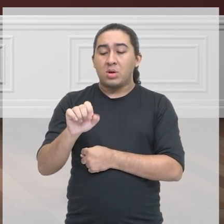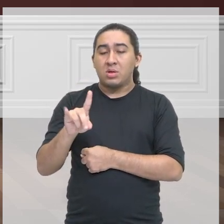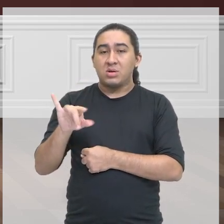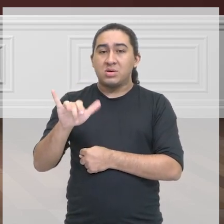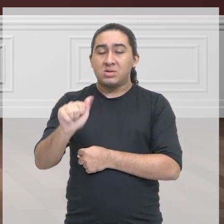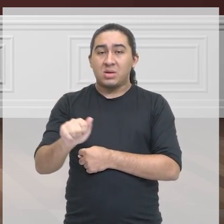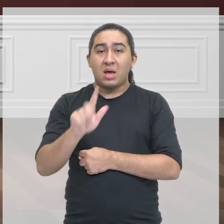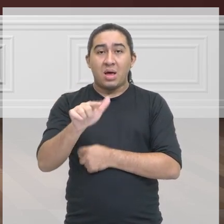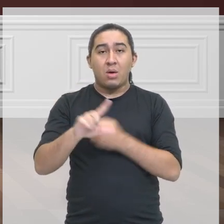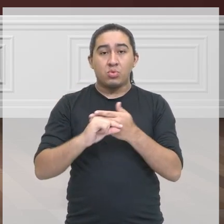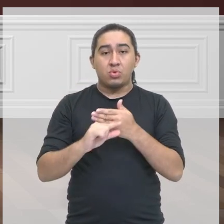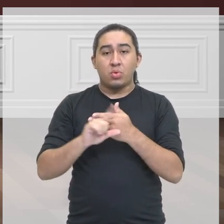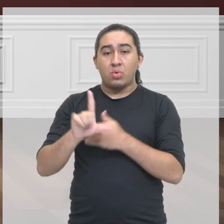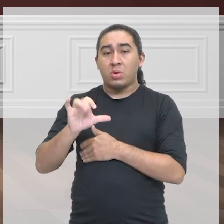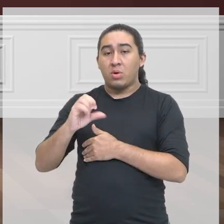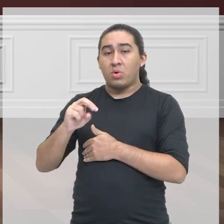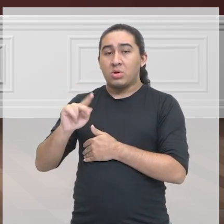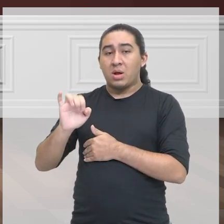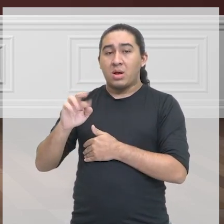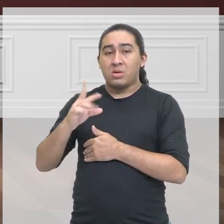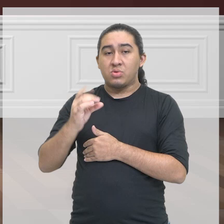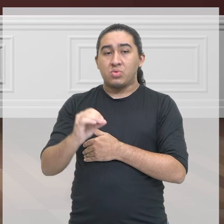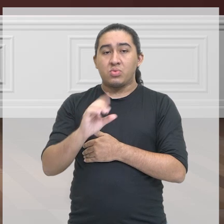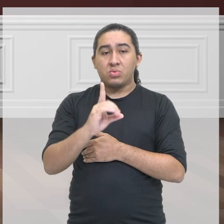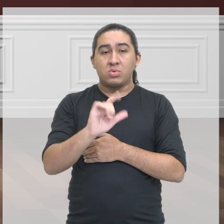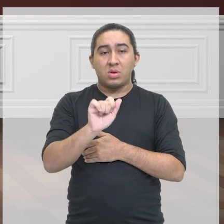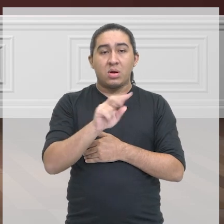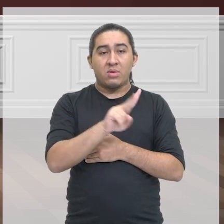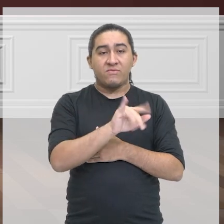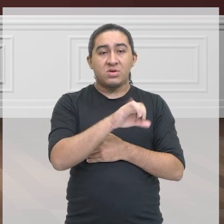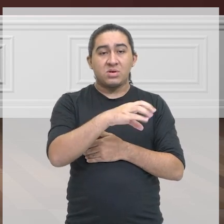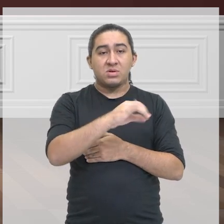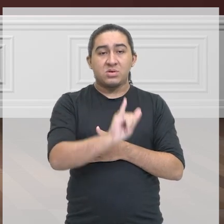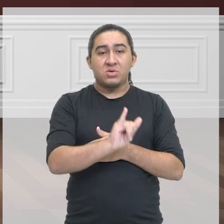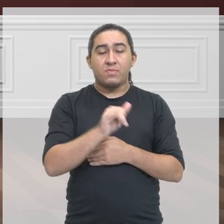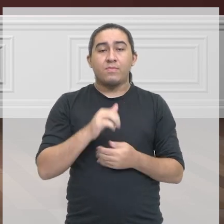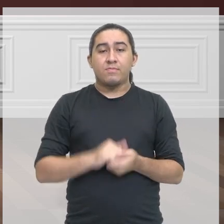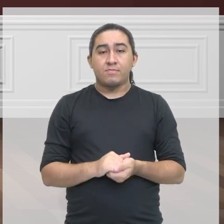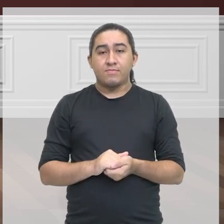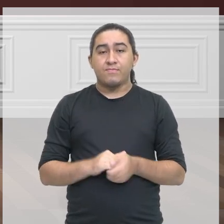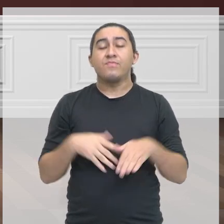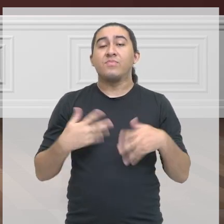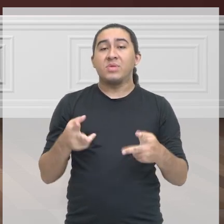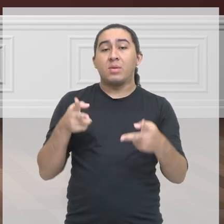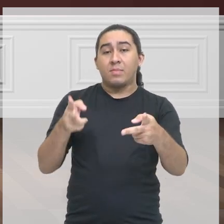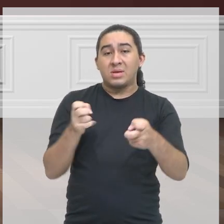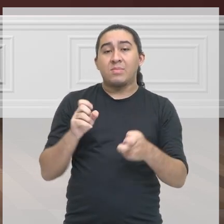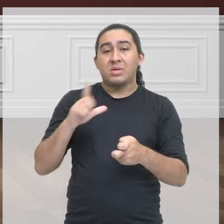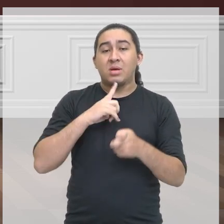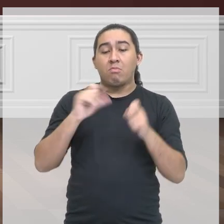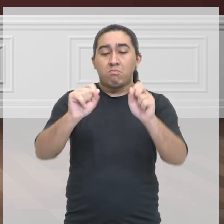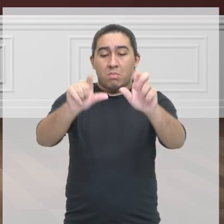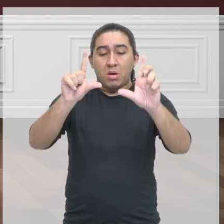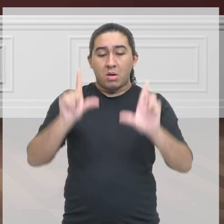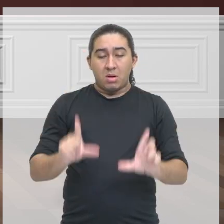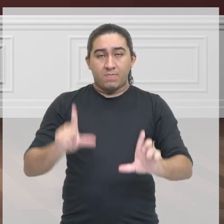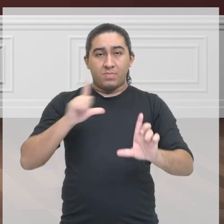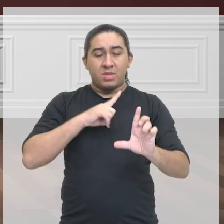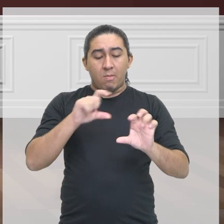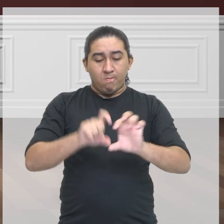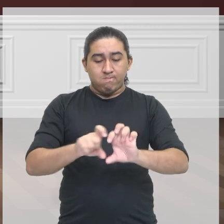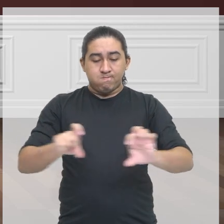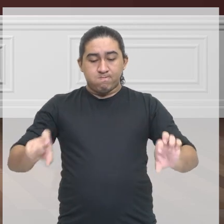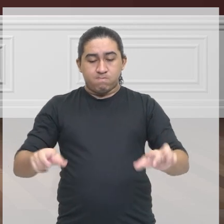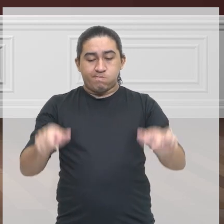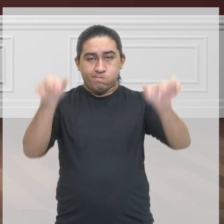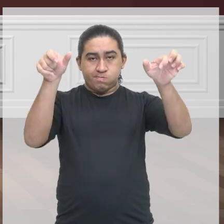por Leonardo da Vinci. Aqui você está vendo um suporte tradicional, que é a moldura